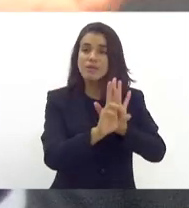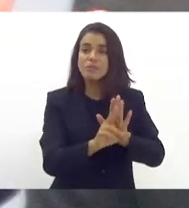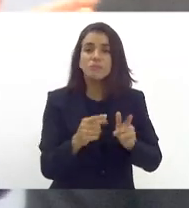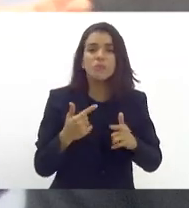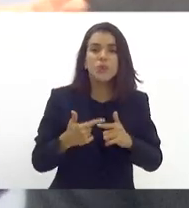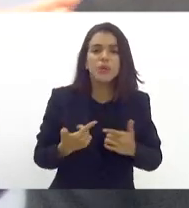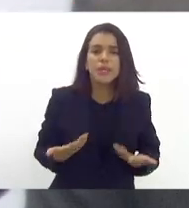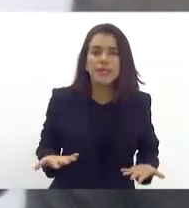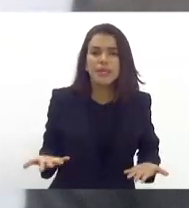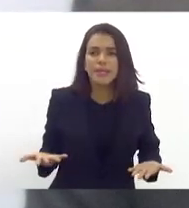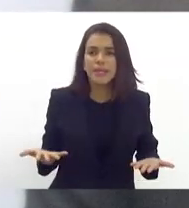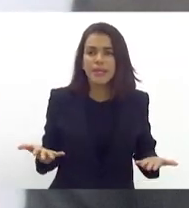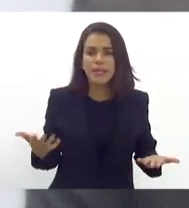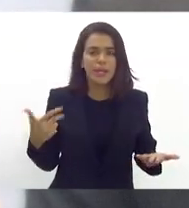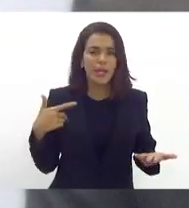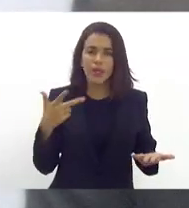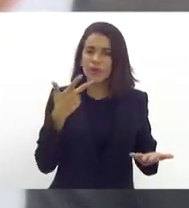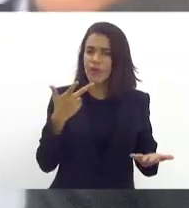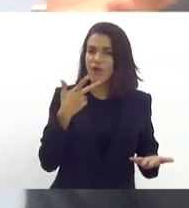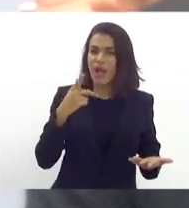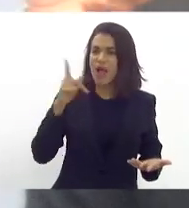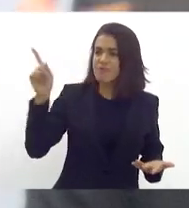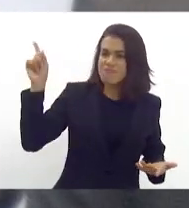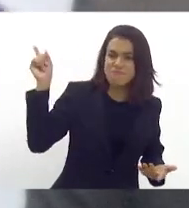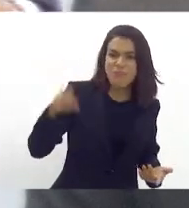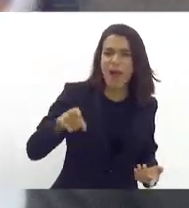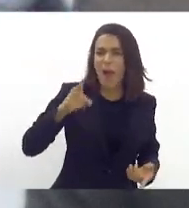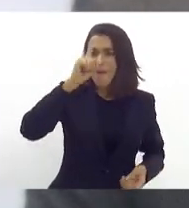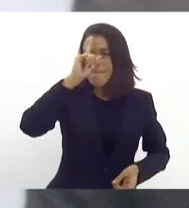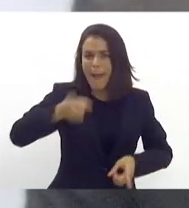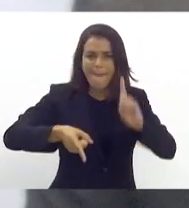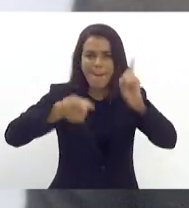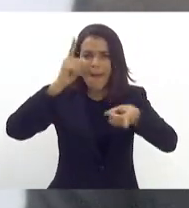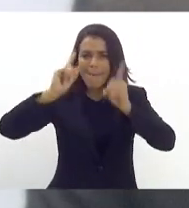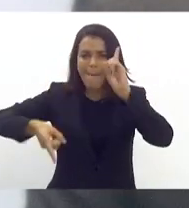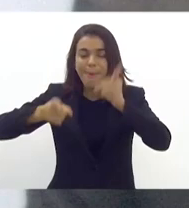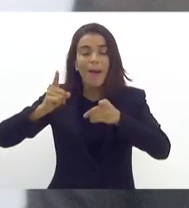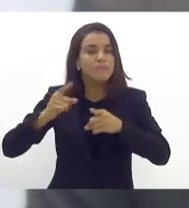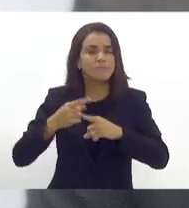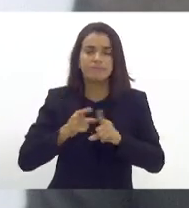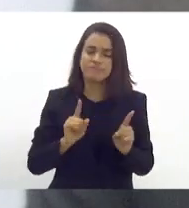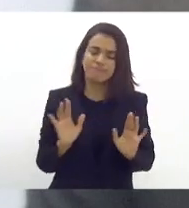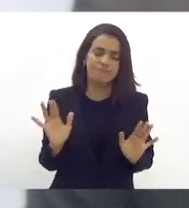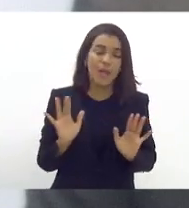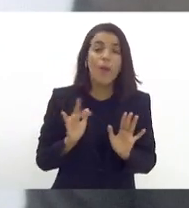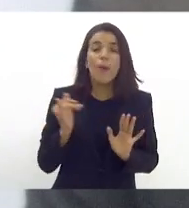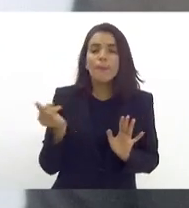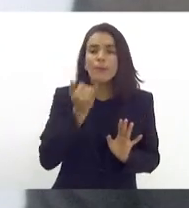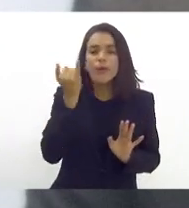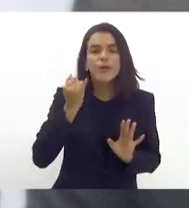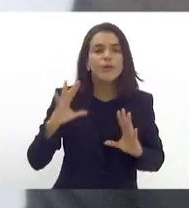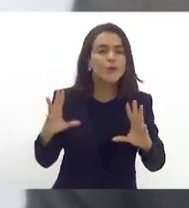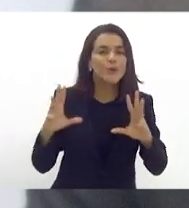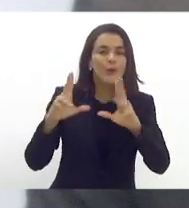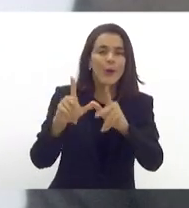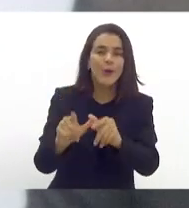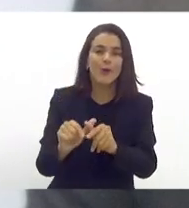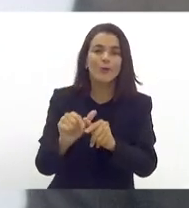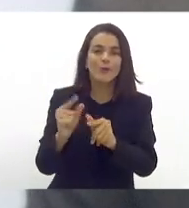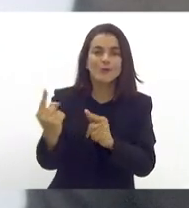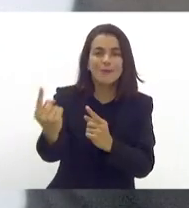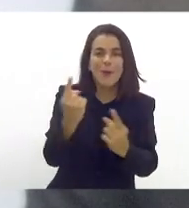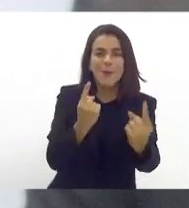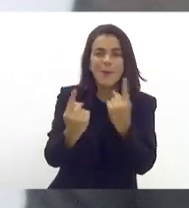Por quê eu não vou dizer quem tem que vir vou chamar todo mundo importante que todos venham para que cada